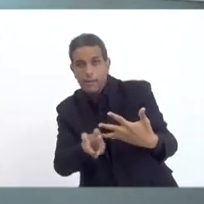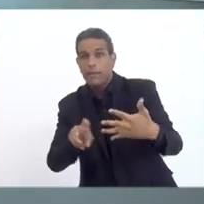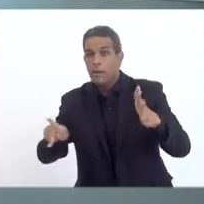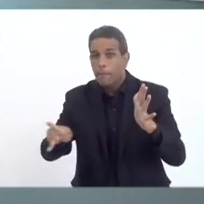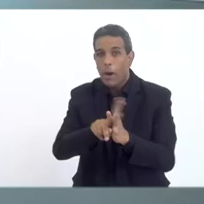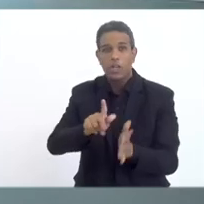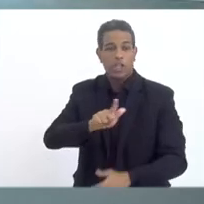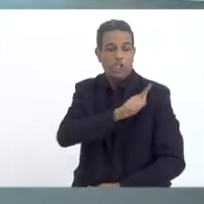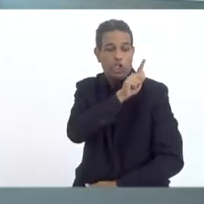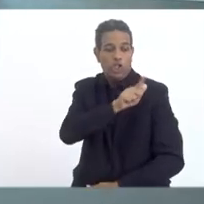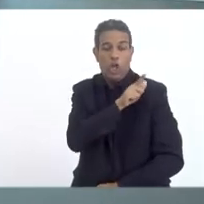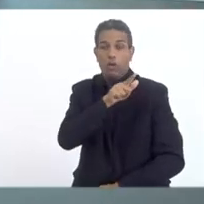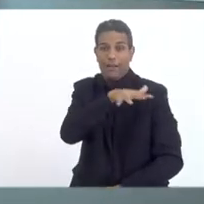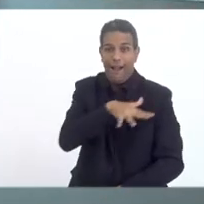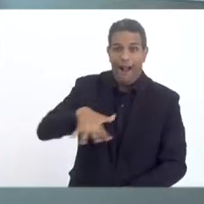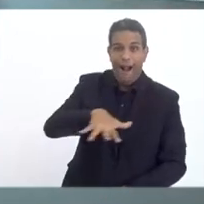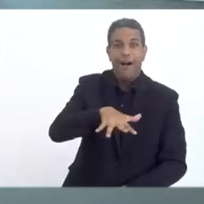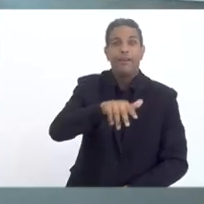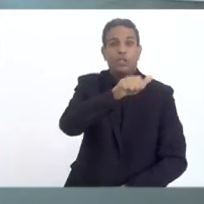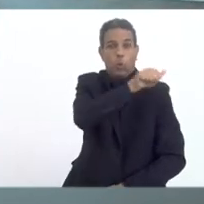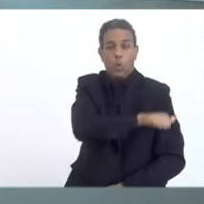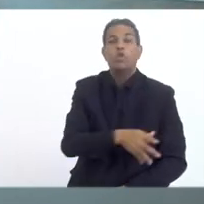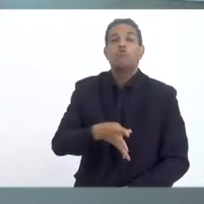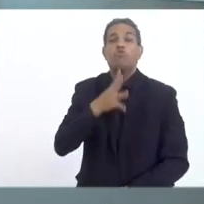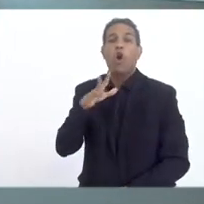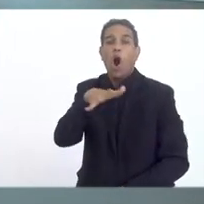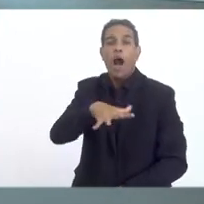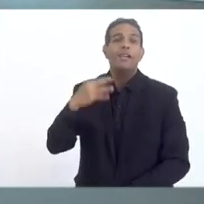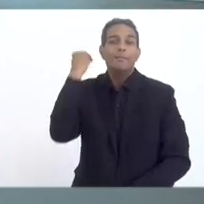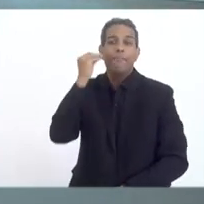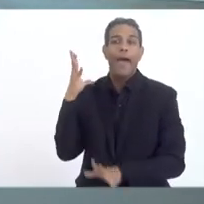gestores públicos atuam e atuam com excelência e